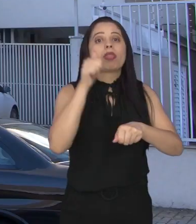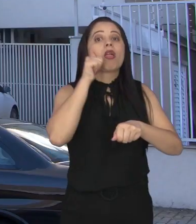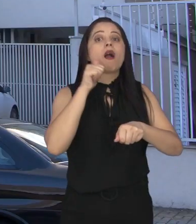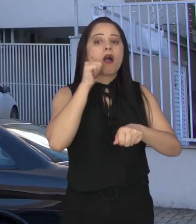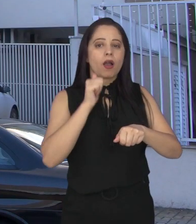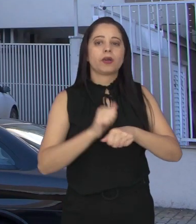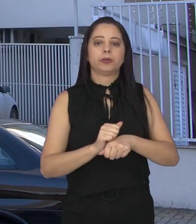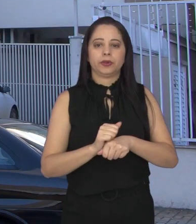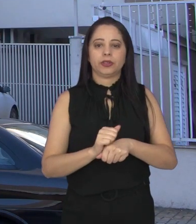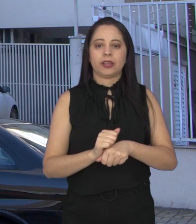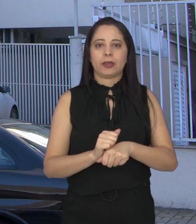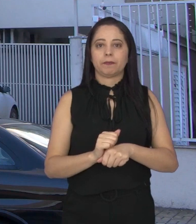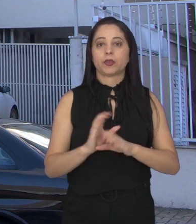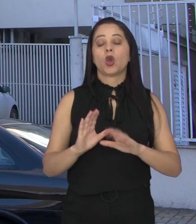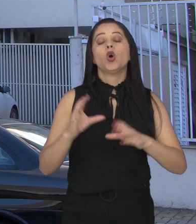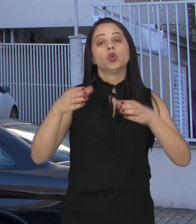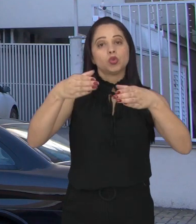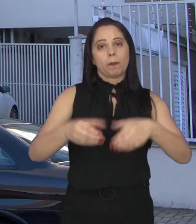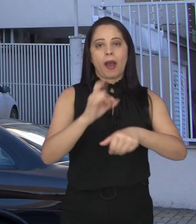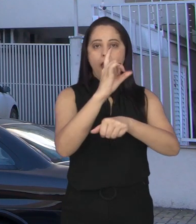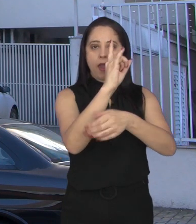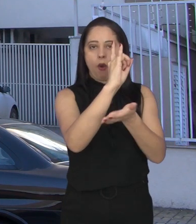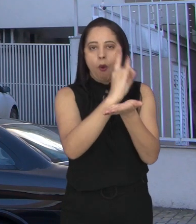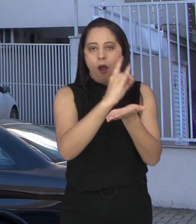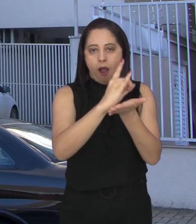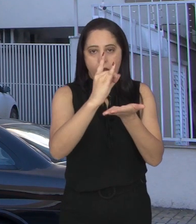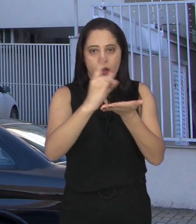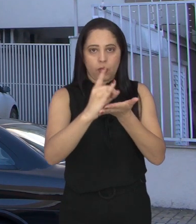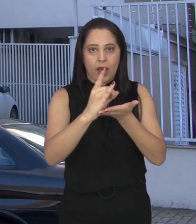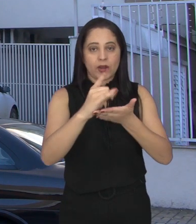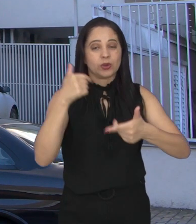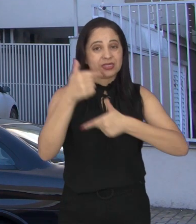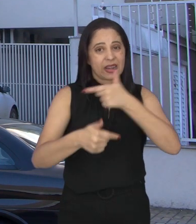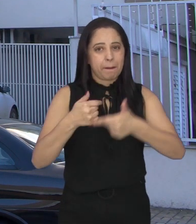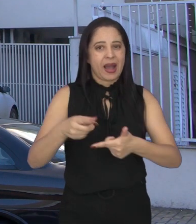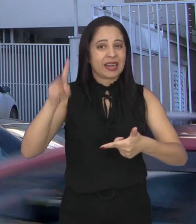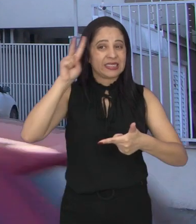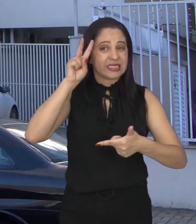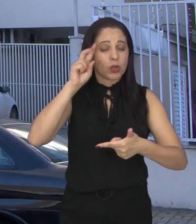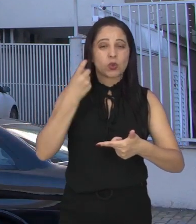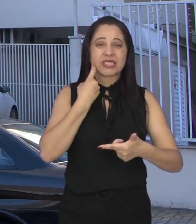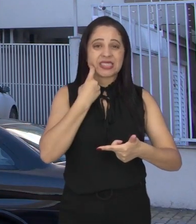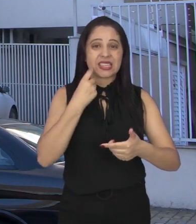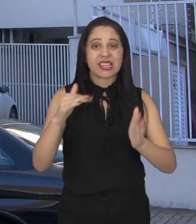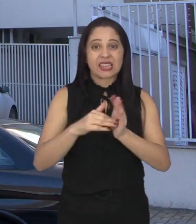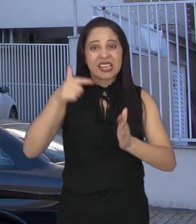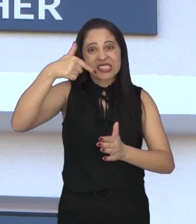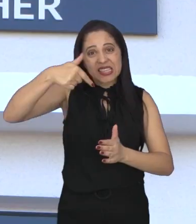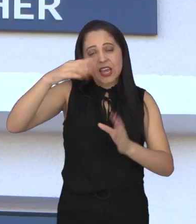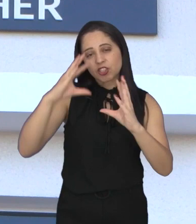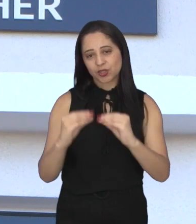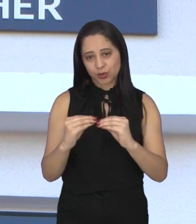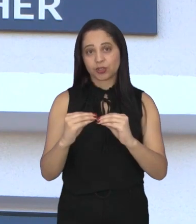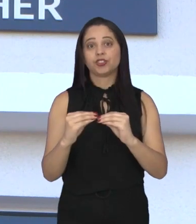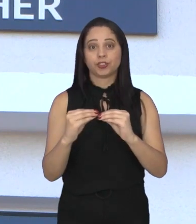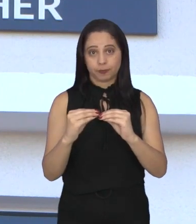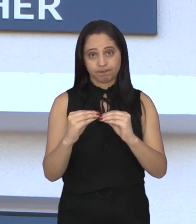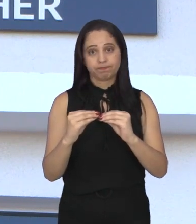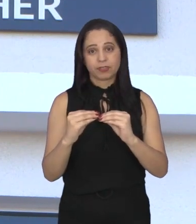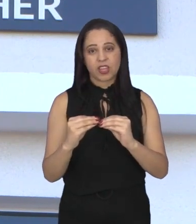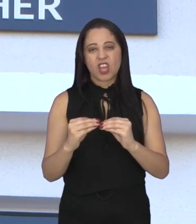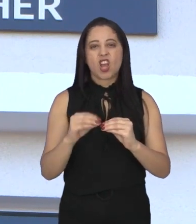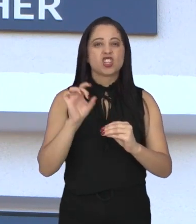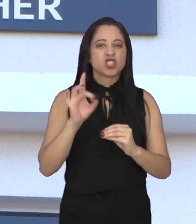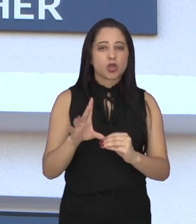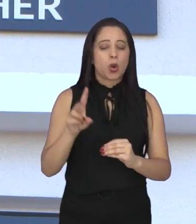Campos. Com sede no bairro Jardim Aquários, ela funciona de segunda a sexta até às 7 da noite. O expediente,